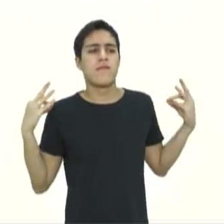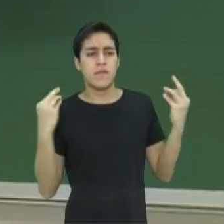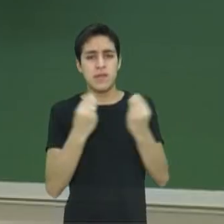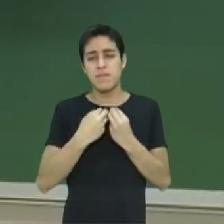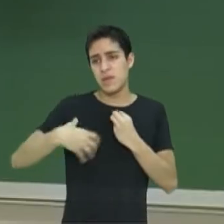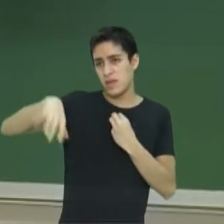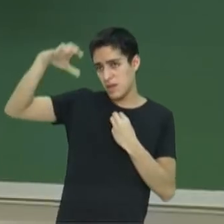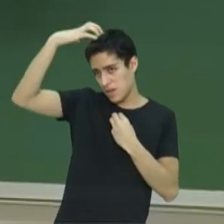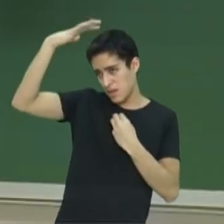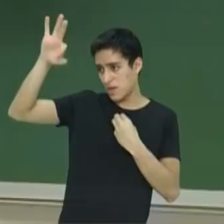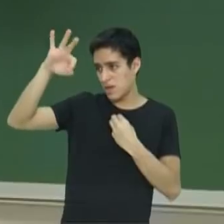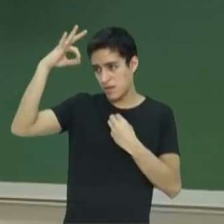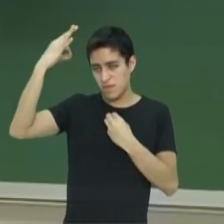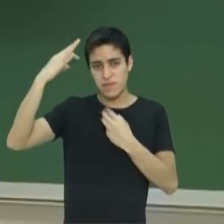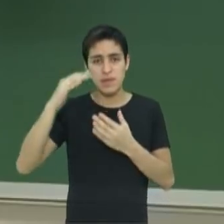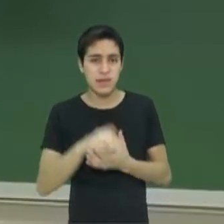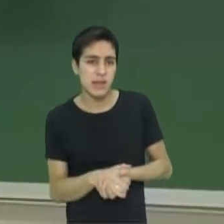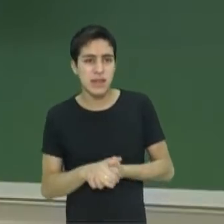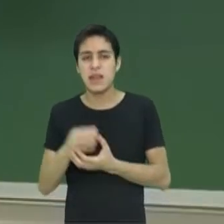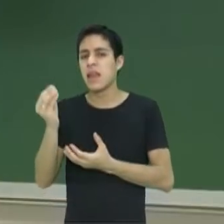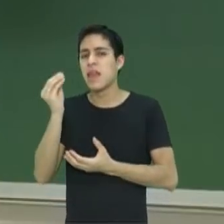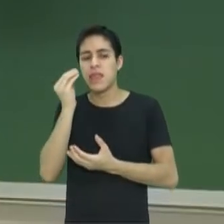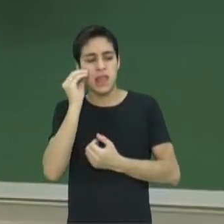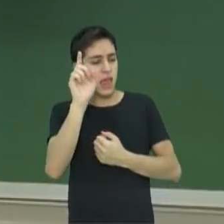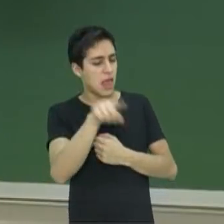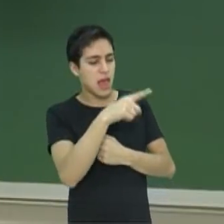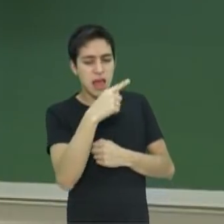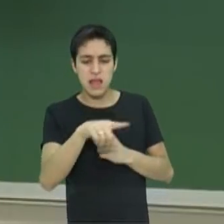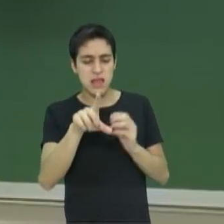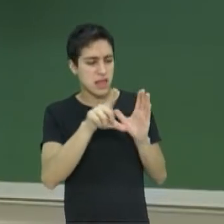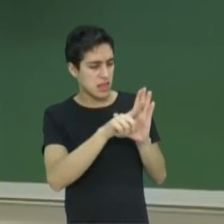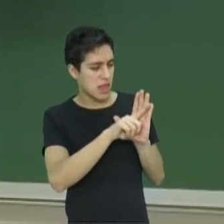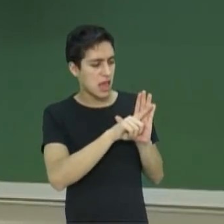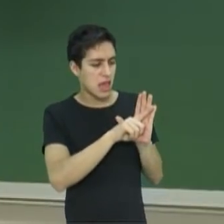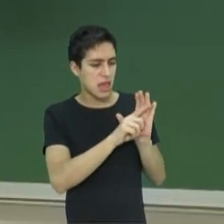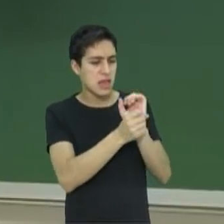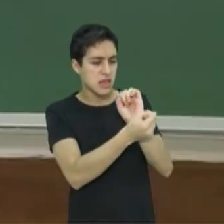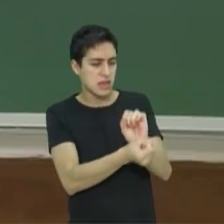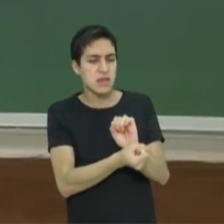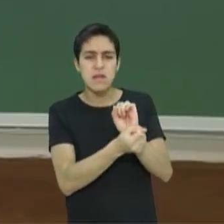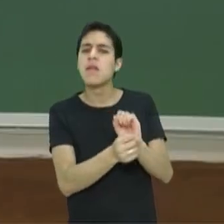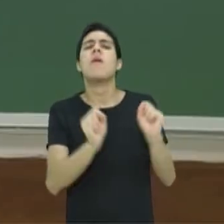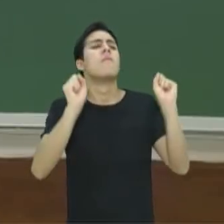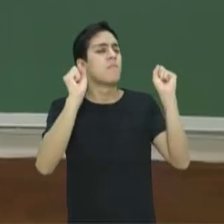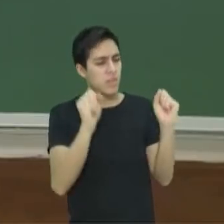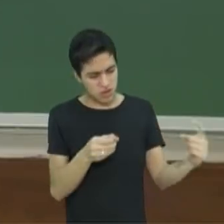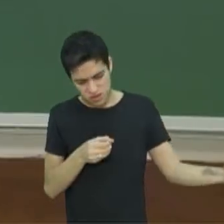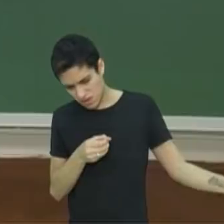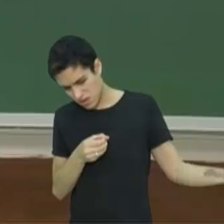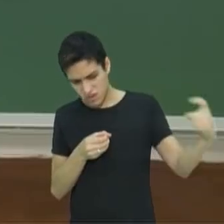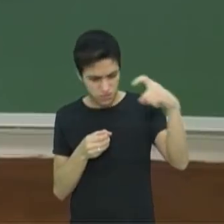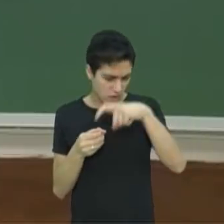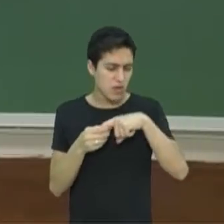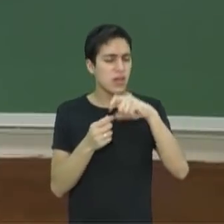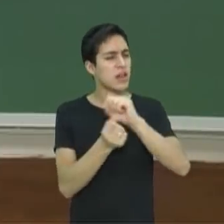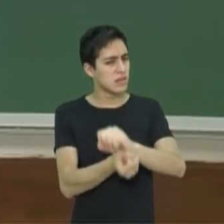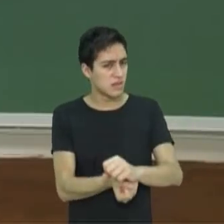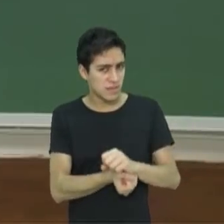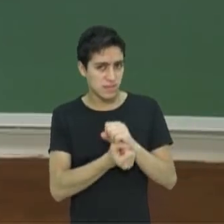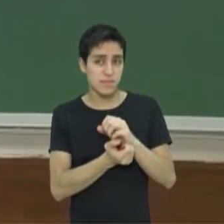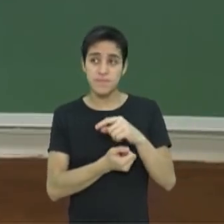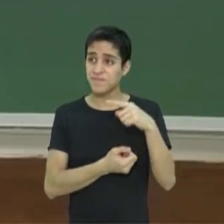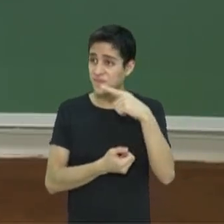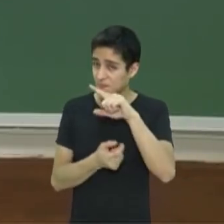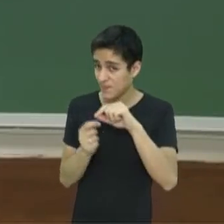francesa, e uma das coisas que ele faz é anular a lei que abolia a escravidão. Agora era permitido ter escravos de volta. E ele não só